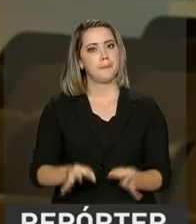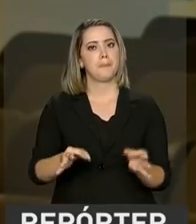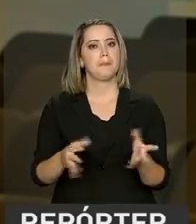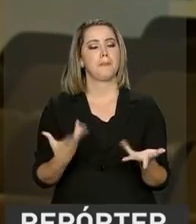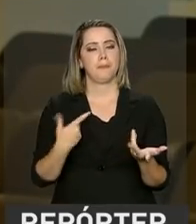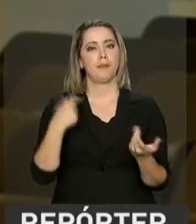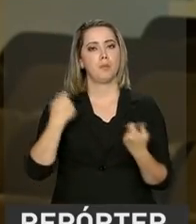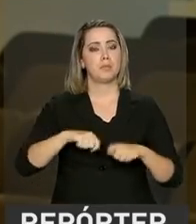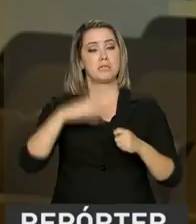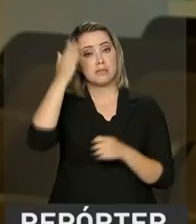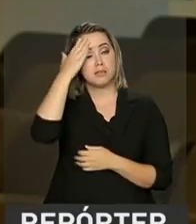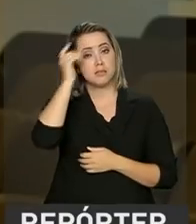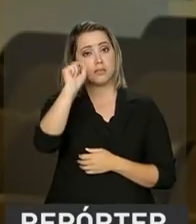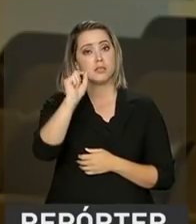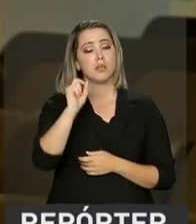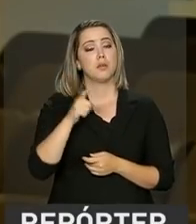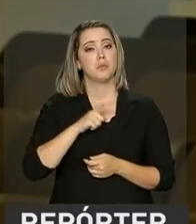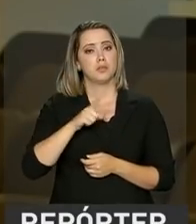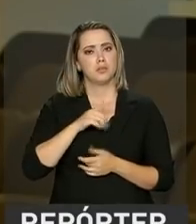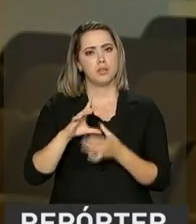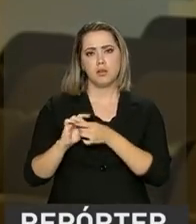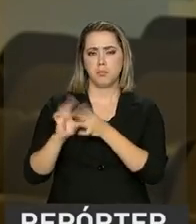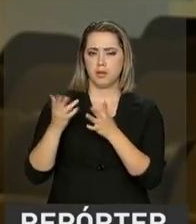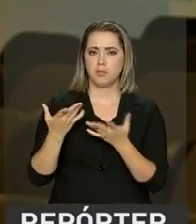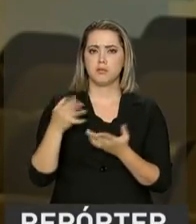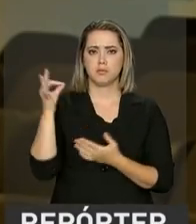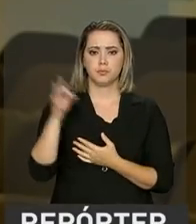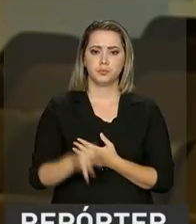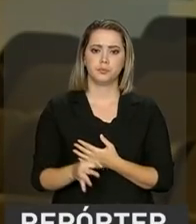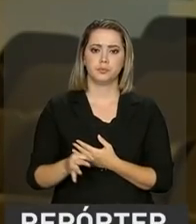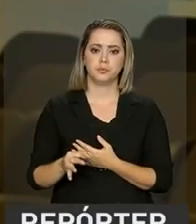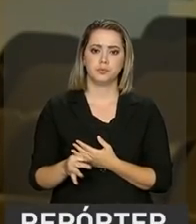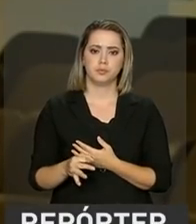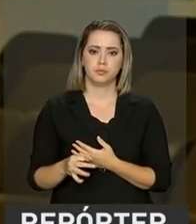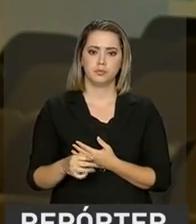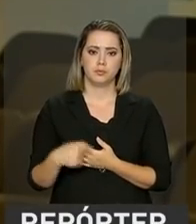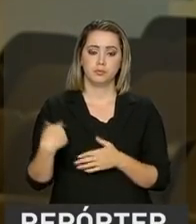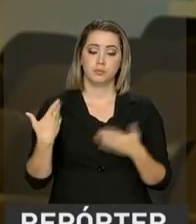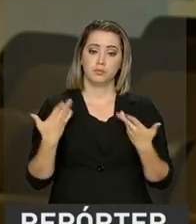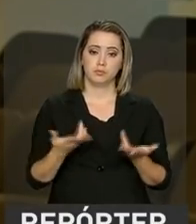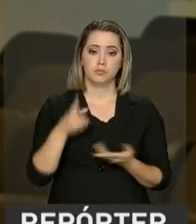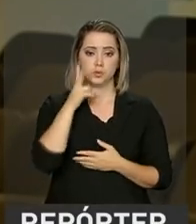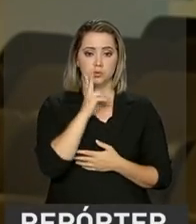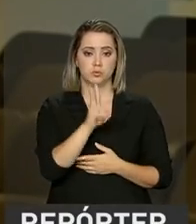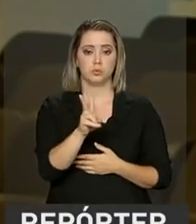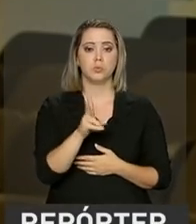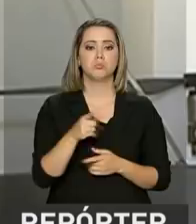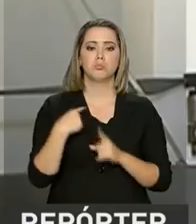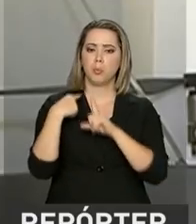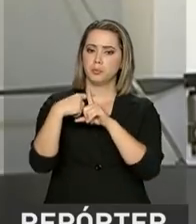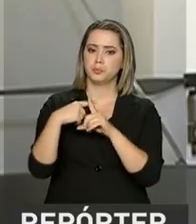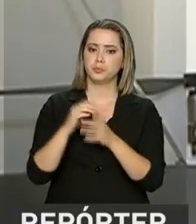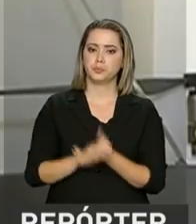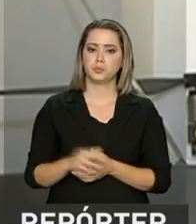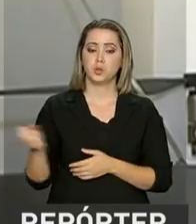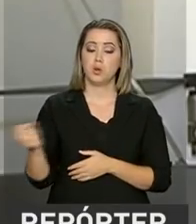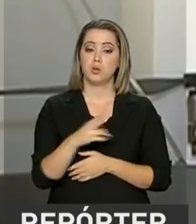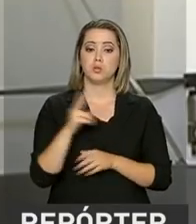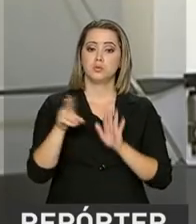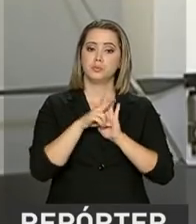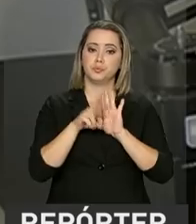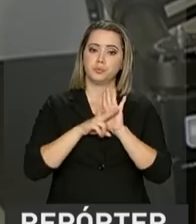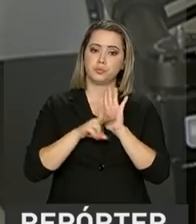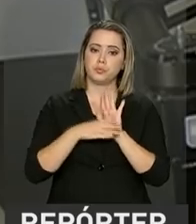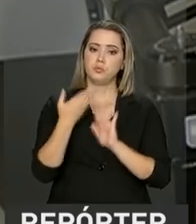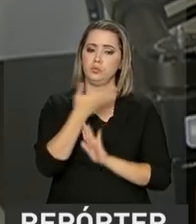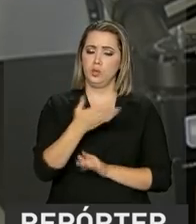precisa fazer para obter o determinado licenciamento. Então eu só vejo isso como positivo, né? Com as novas normas, este